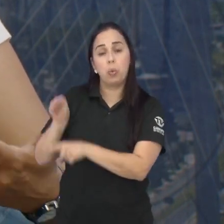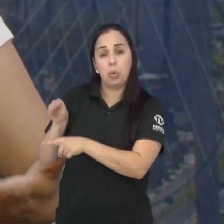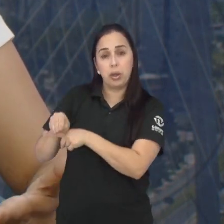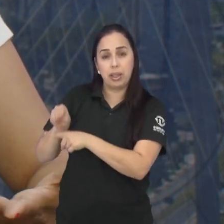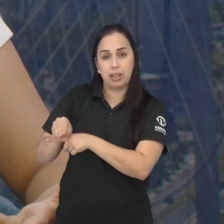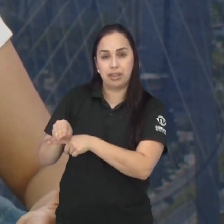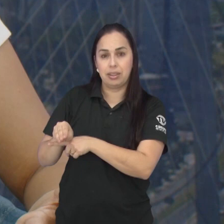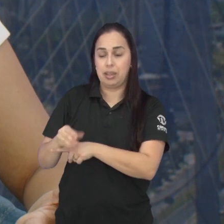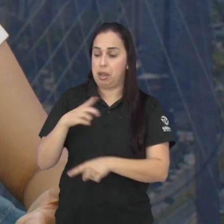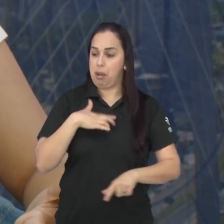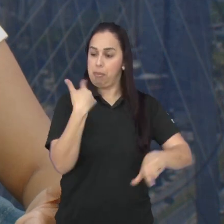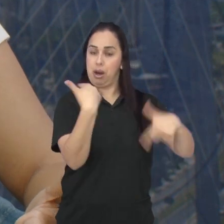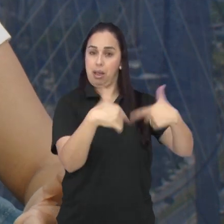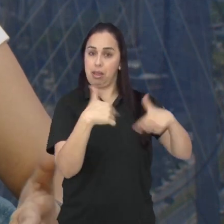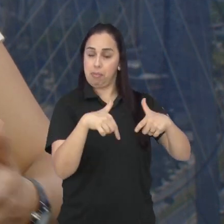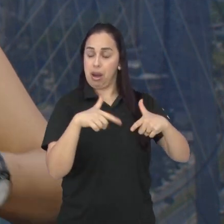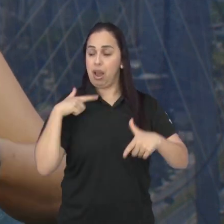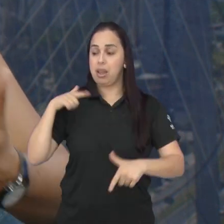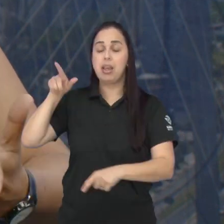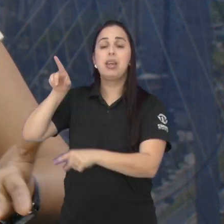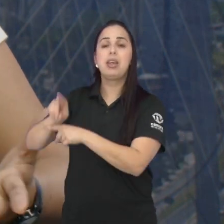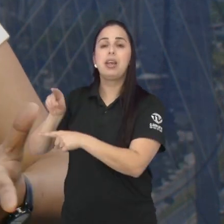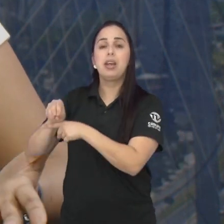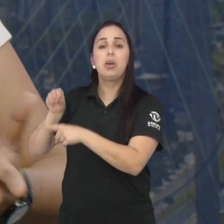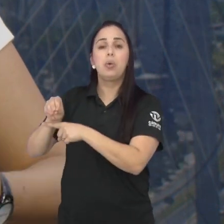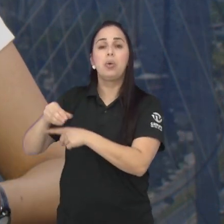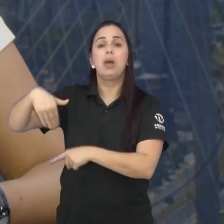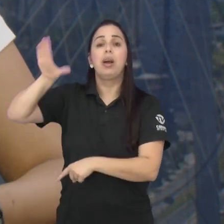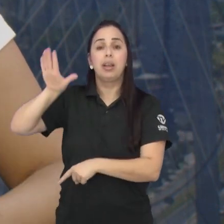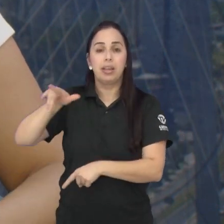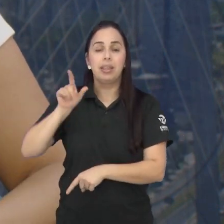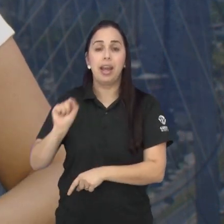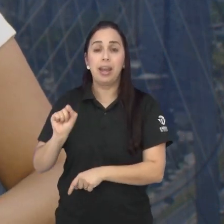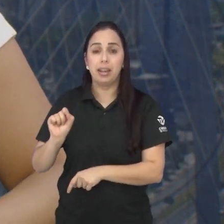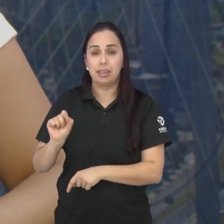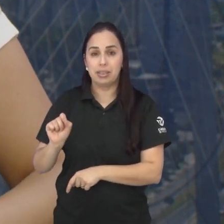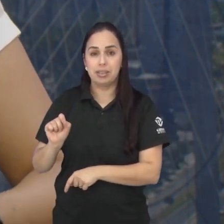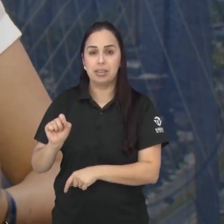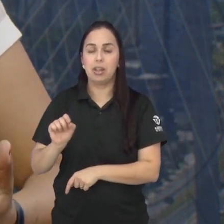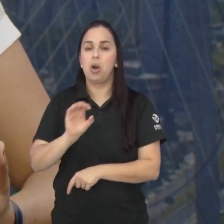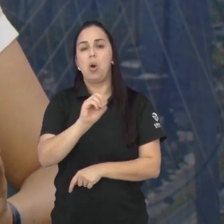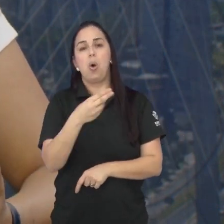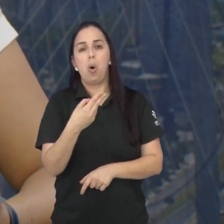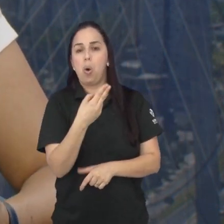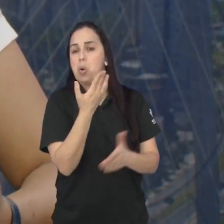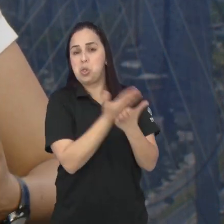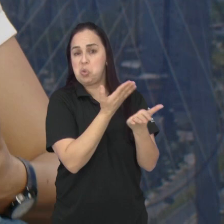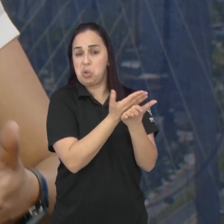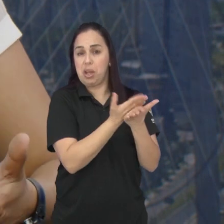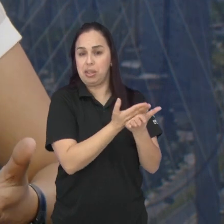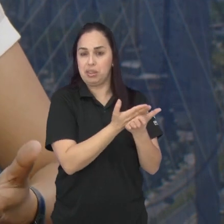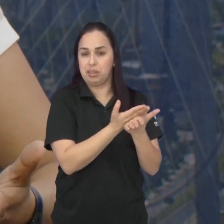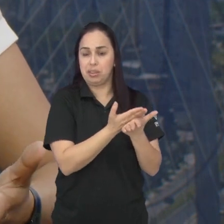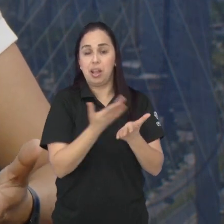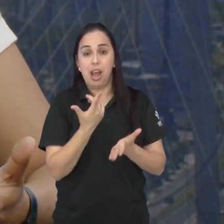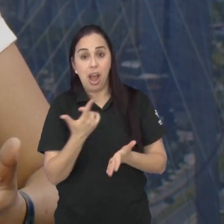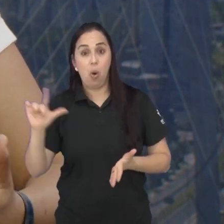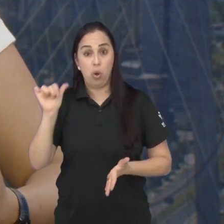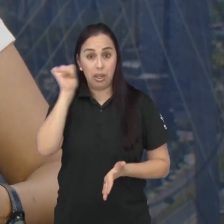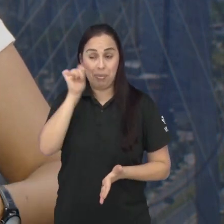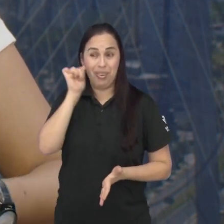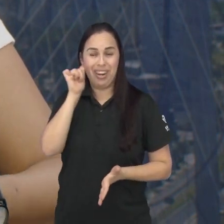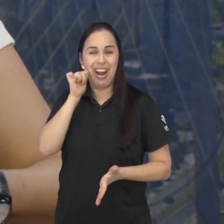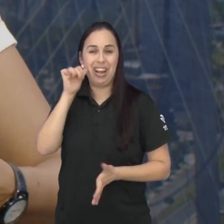quando as mulheres estão no trabalho ou numa atividade ali, né, escolar, né? São outras